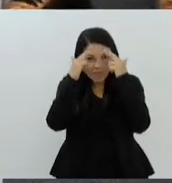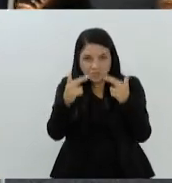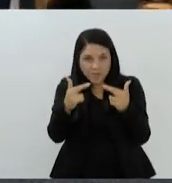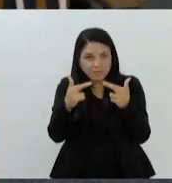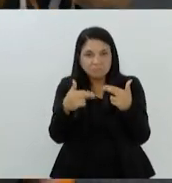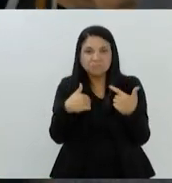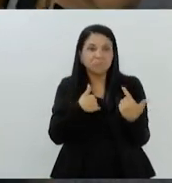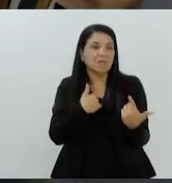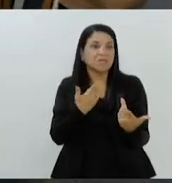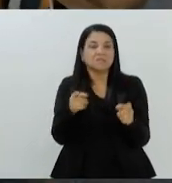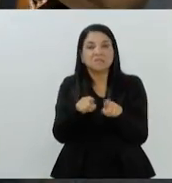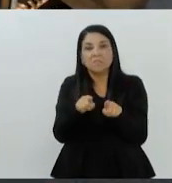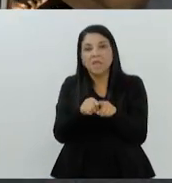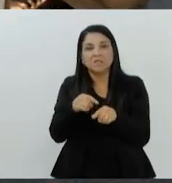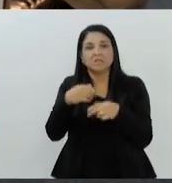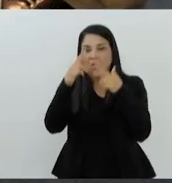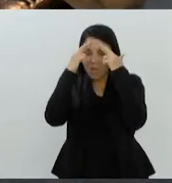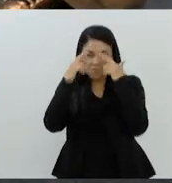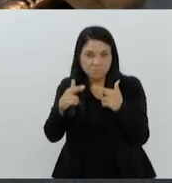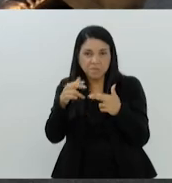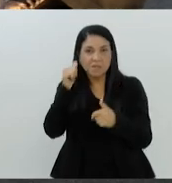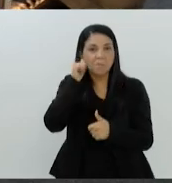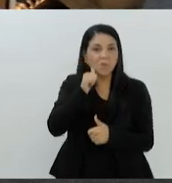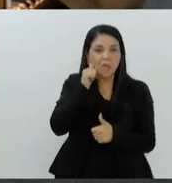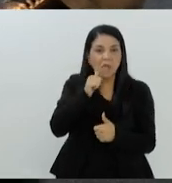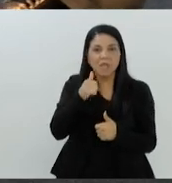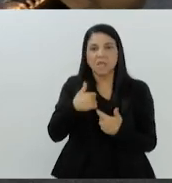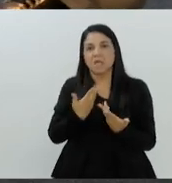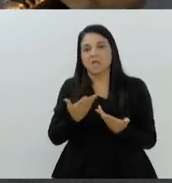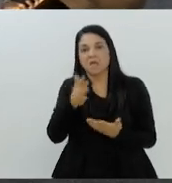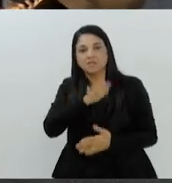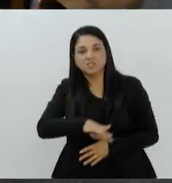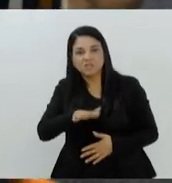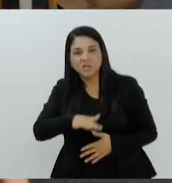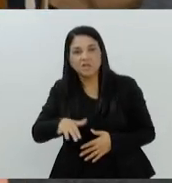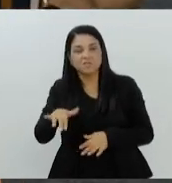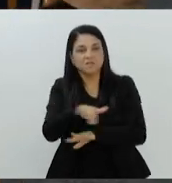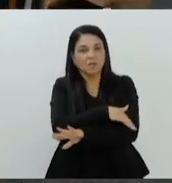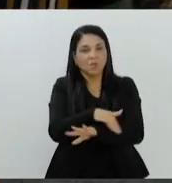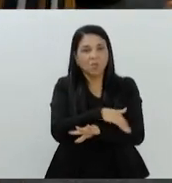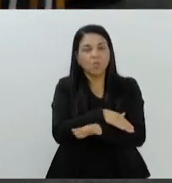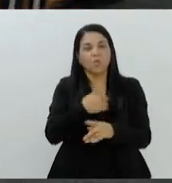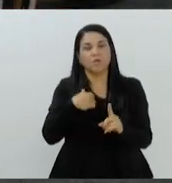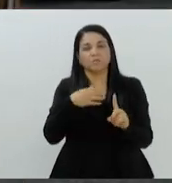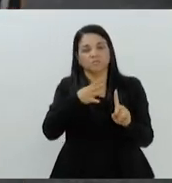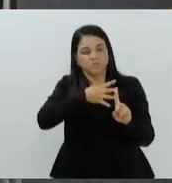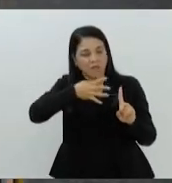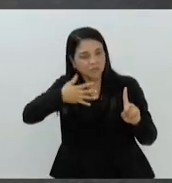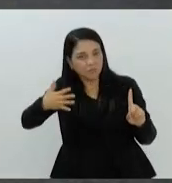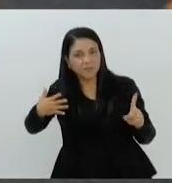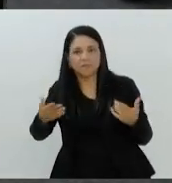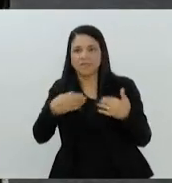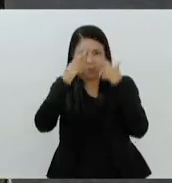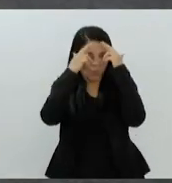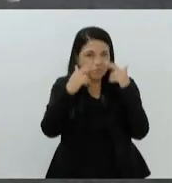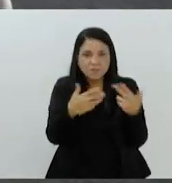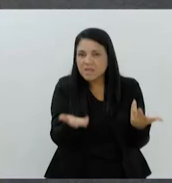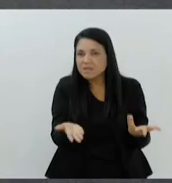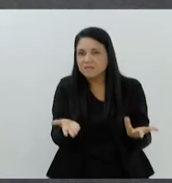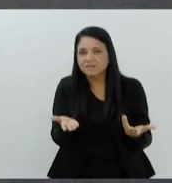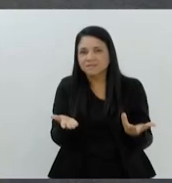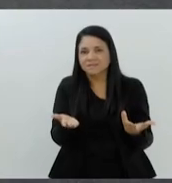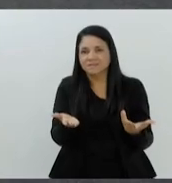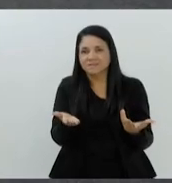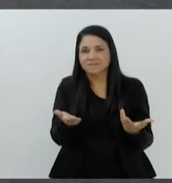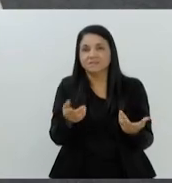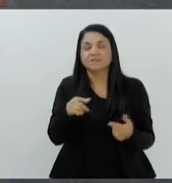respeitando também as crianças de rua, acabam não respeitando também os LGBTs. Então, eu acho, deputada Marta Rocha, Vossa Excelência, que